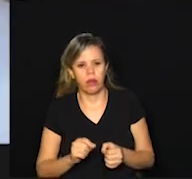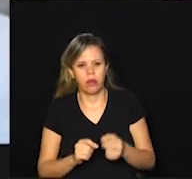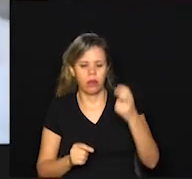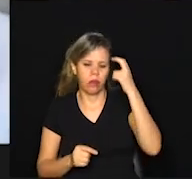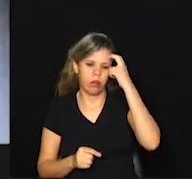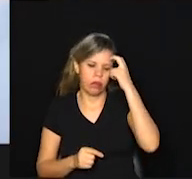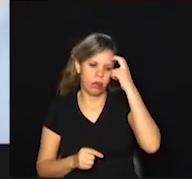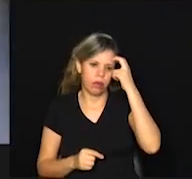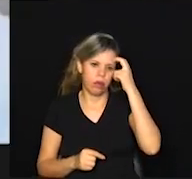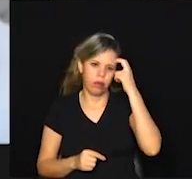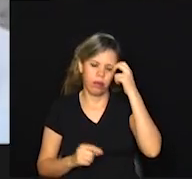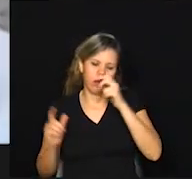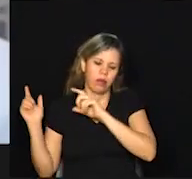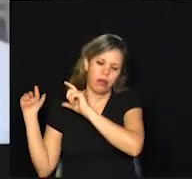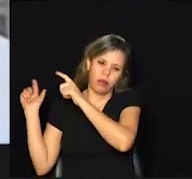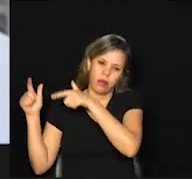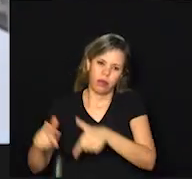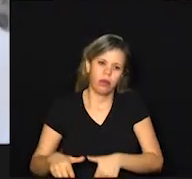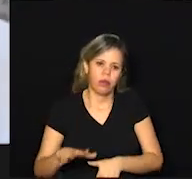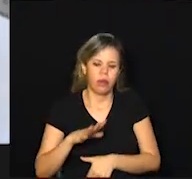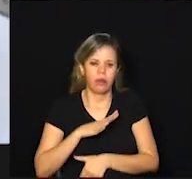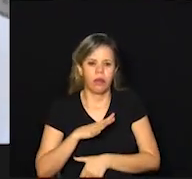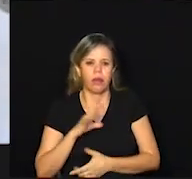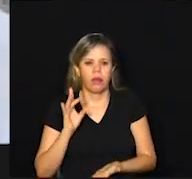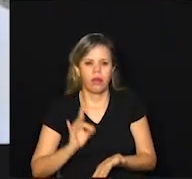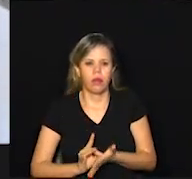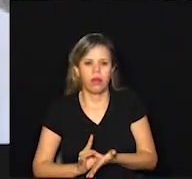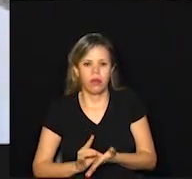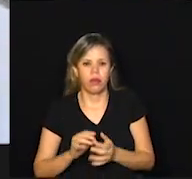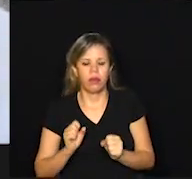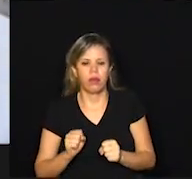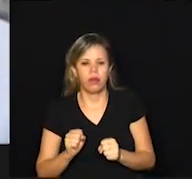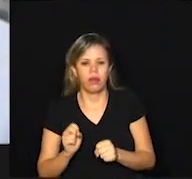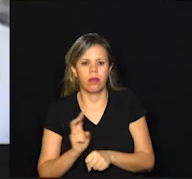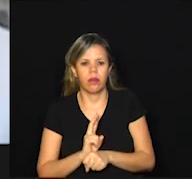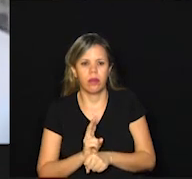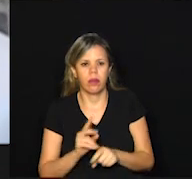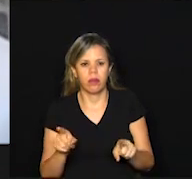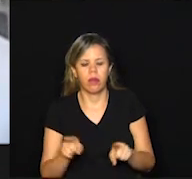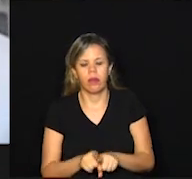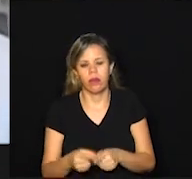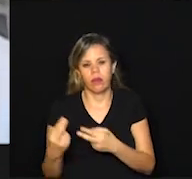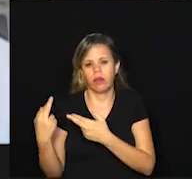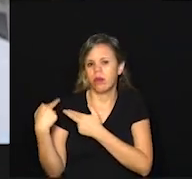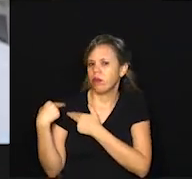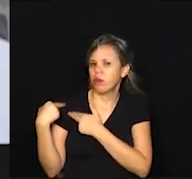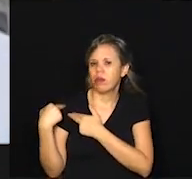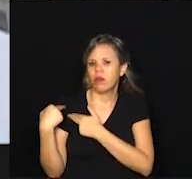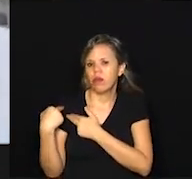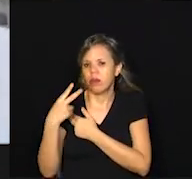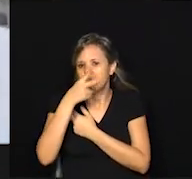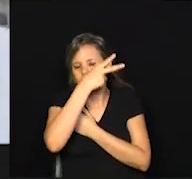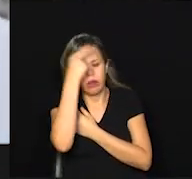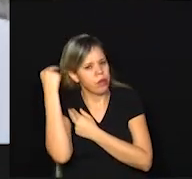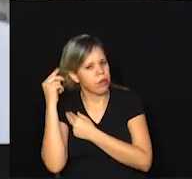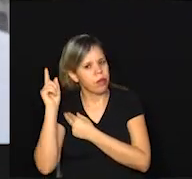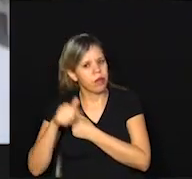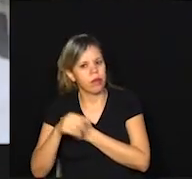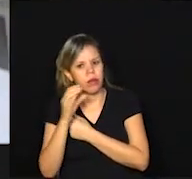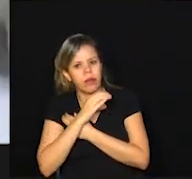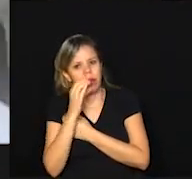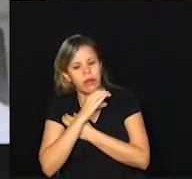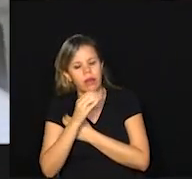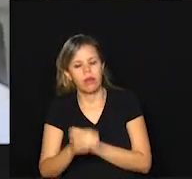cultura popular e tradicional nessa cidade efetivamente possa estar de serviço não tão a responsabilidade a gente poder público é o